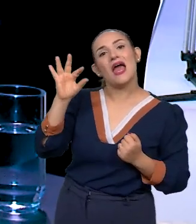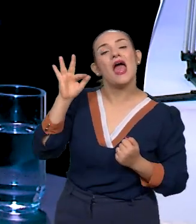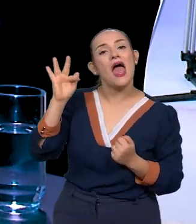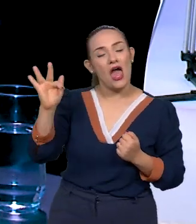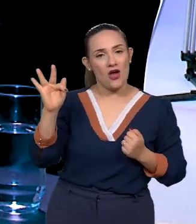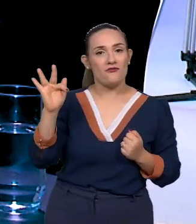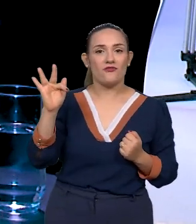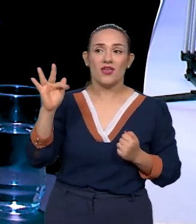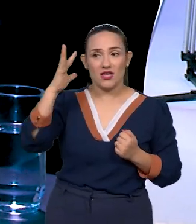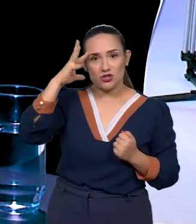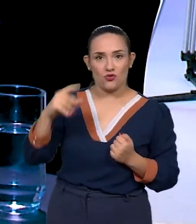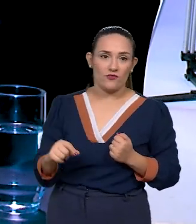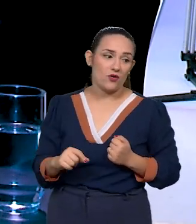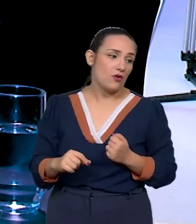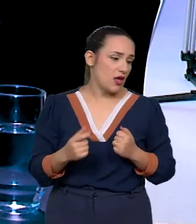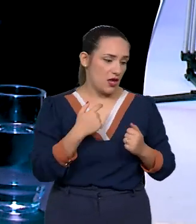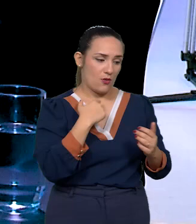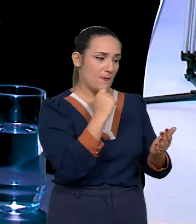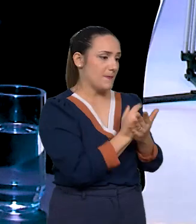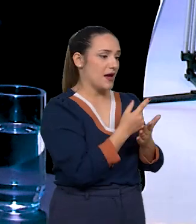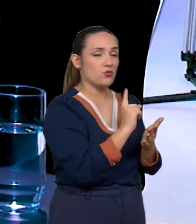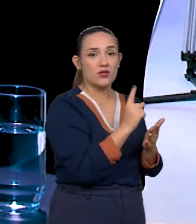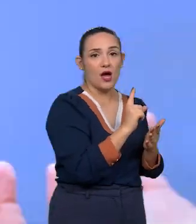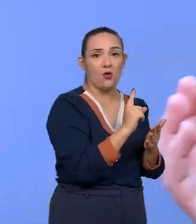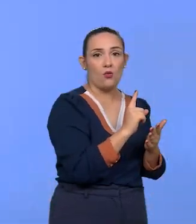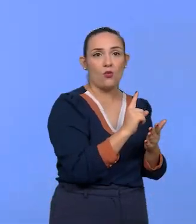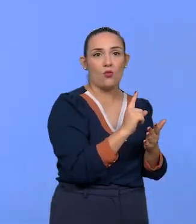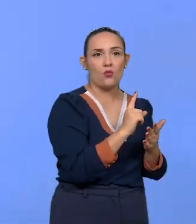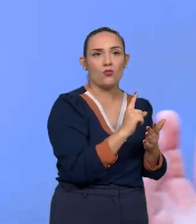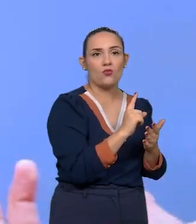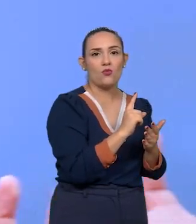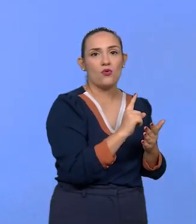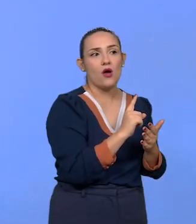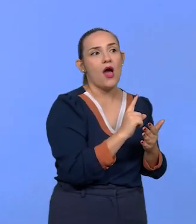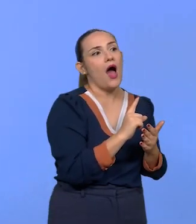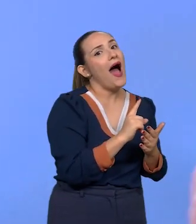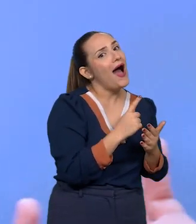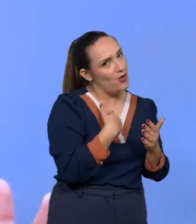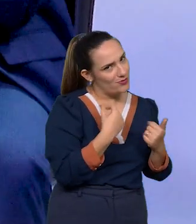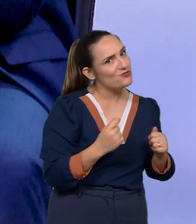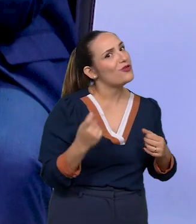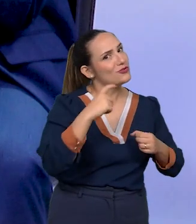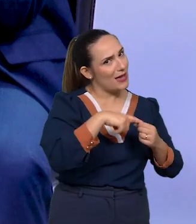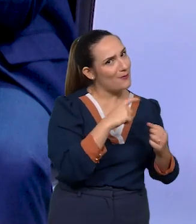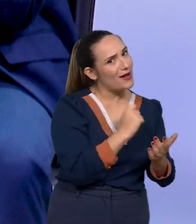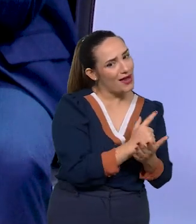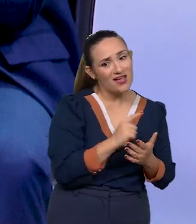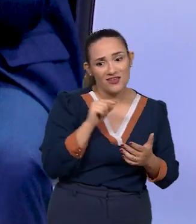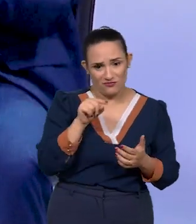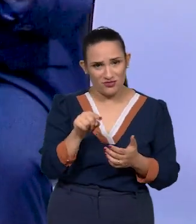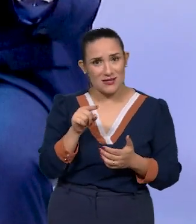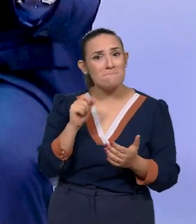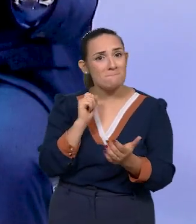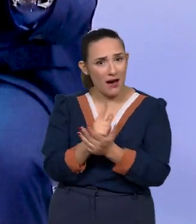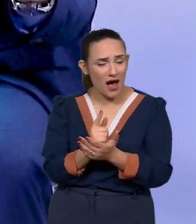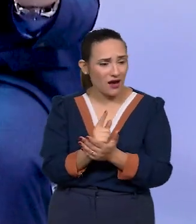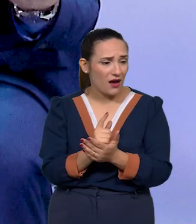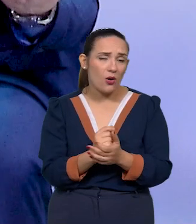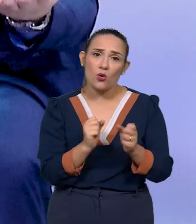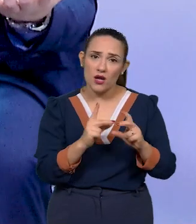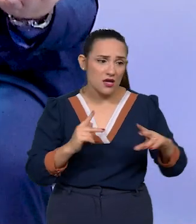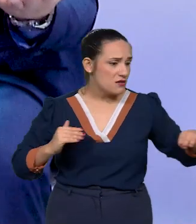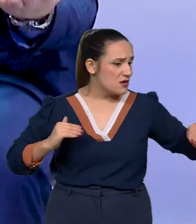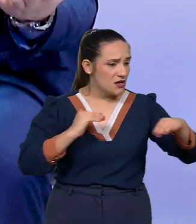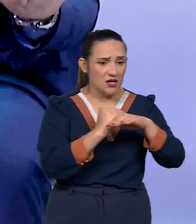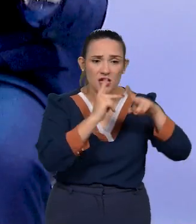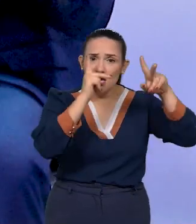não estava pagando tem que passar a pagar, para ficar em situação de igualdade no mercado. E aquele que